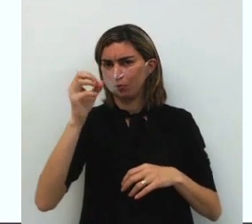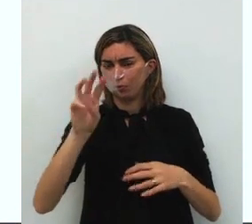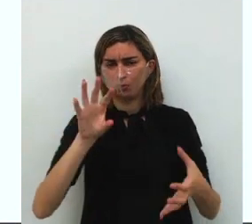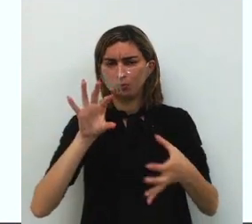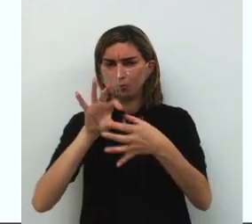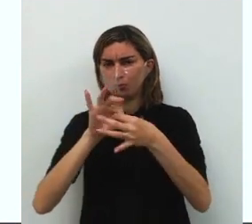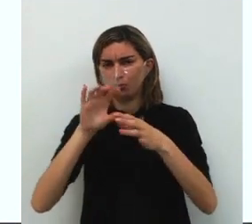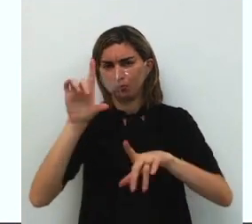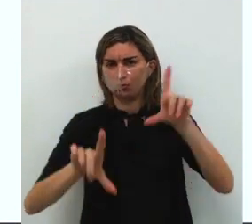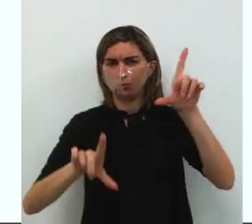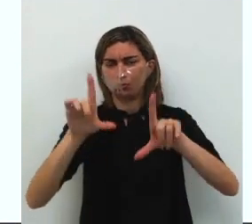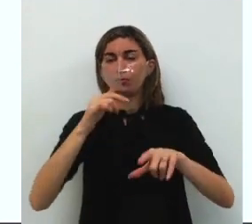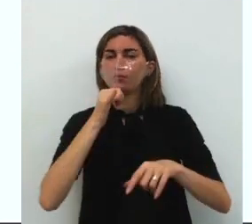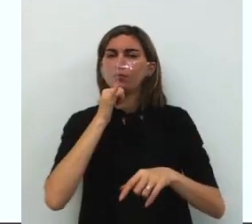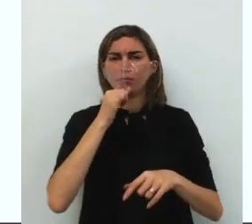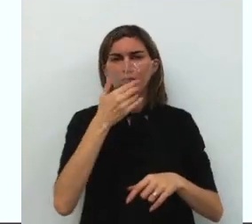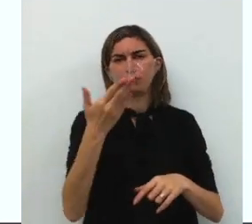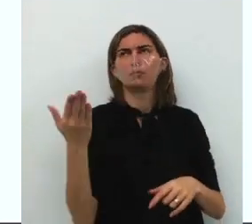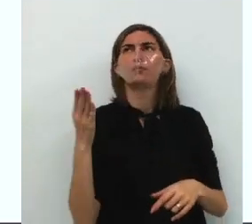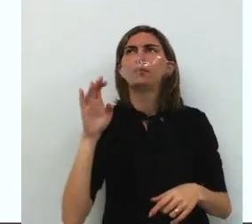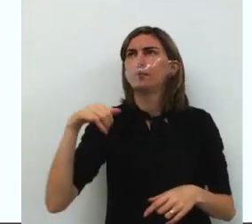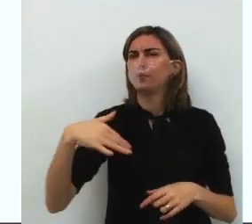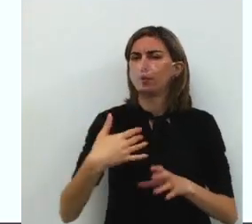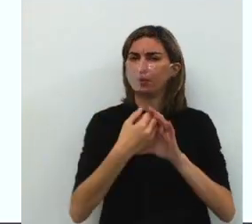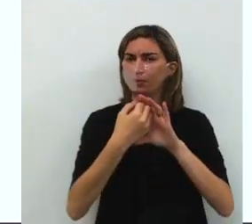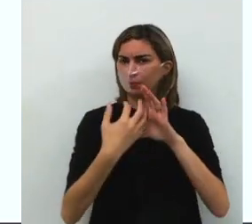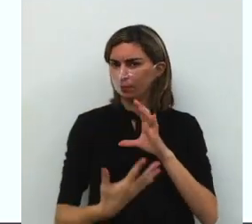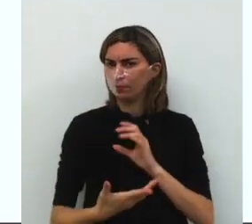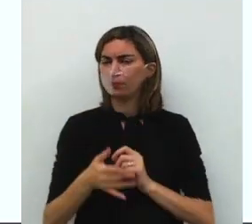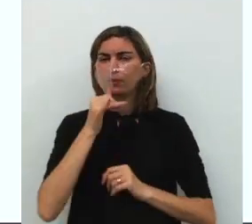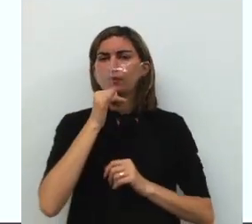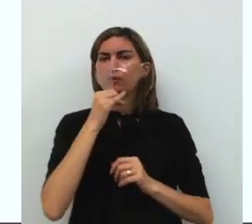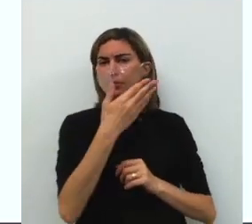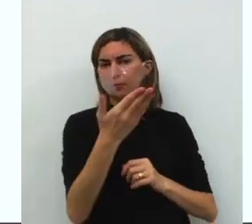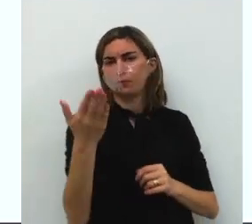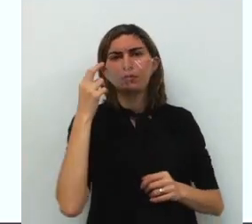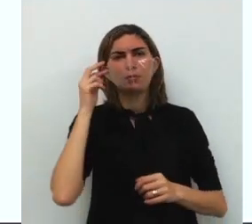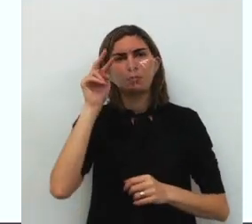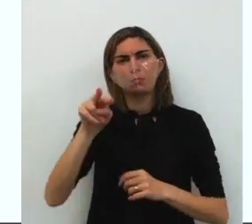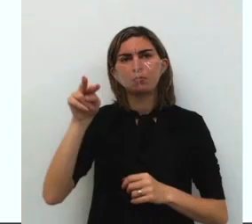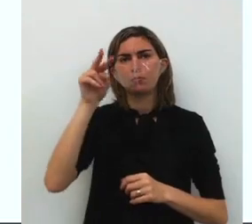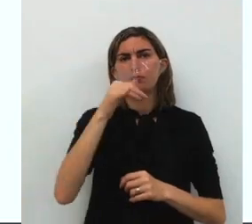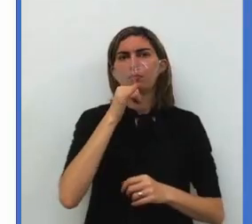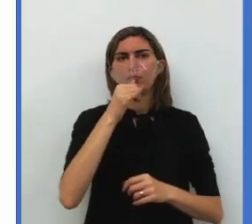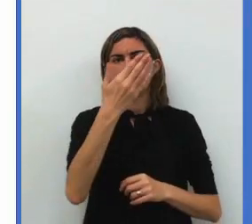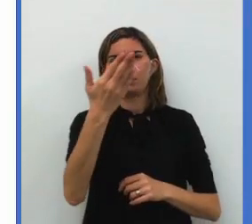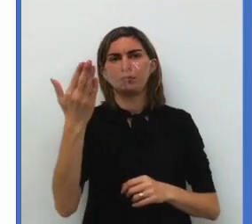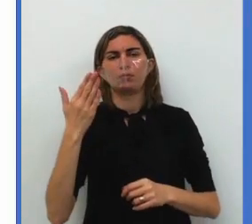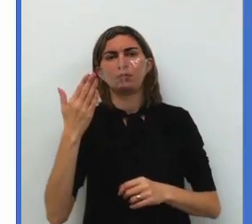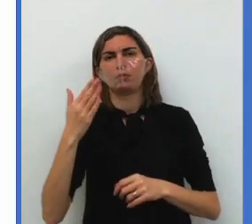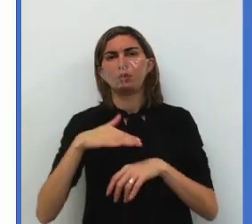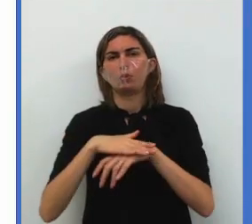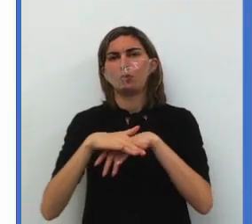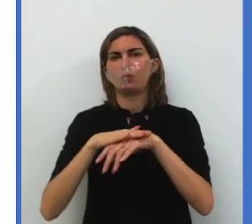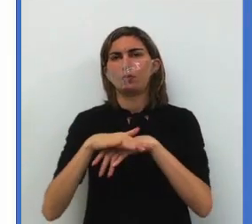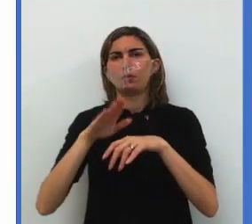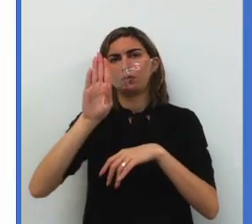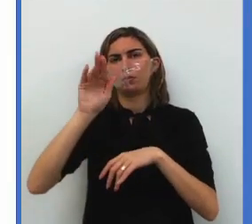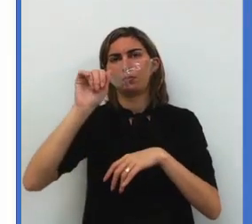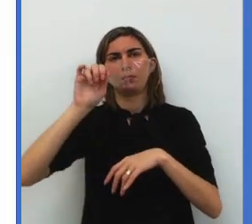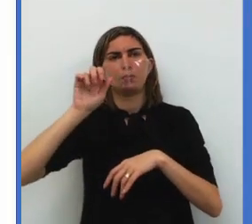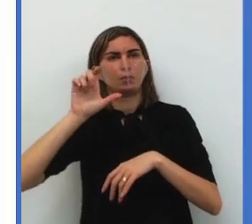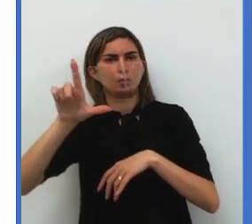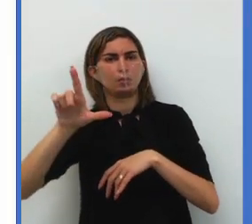geralmente veiculado na TV. Nós temos um exemplo bem característico que vocês veem, por exemplo, Conversa com Bial. É